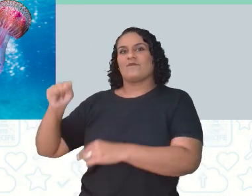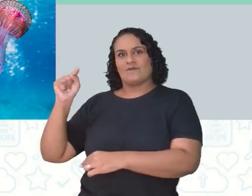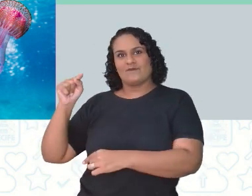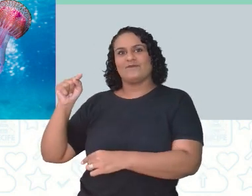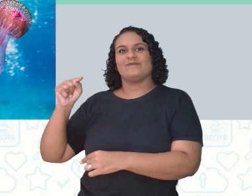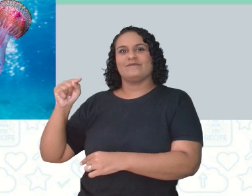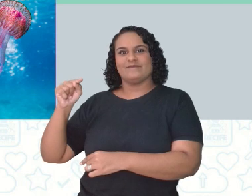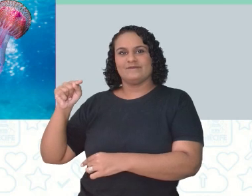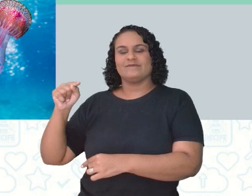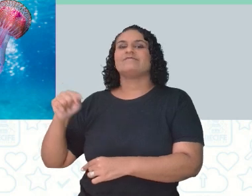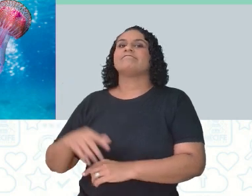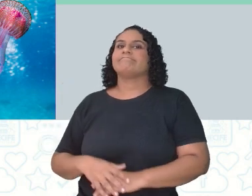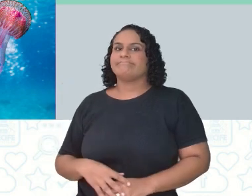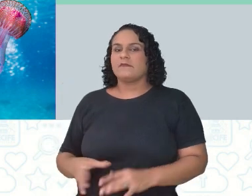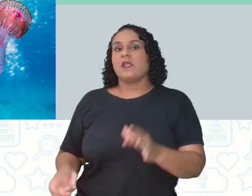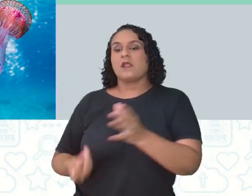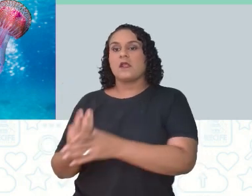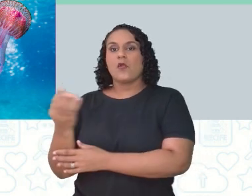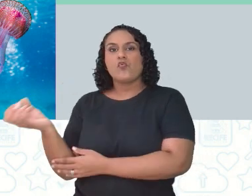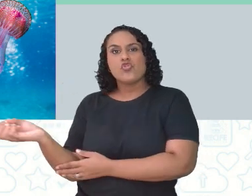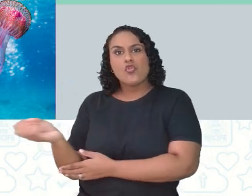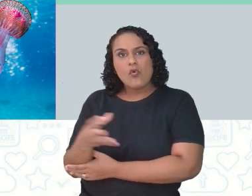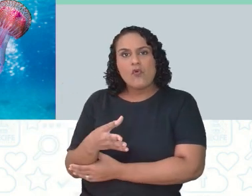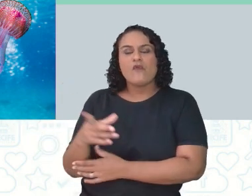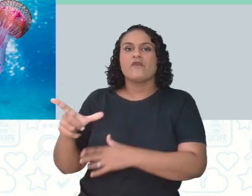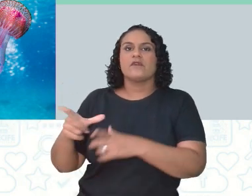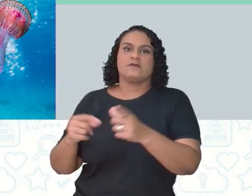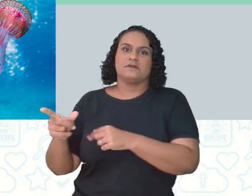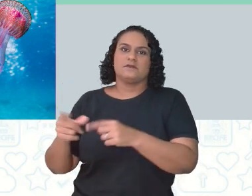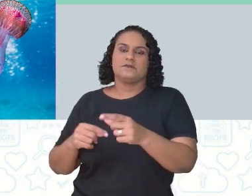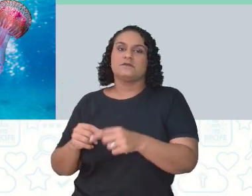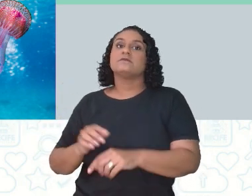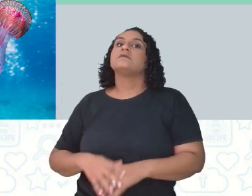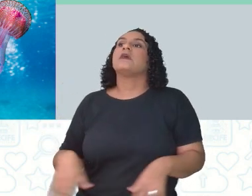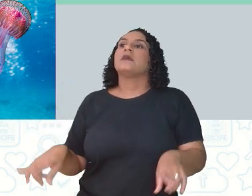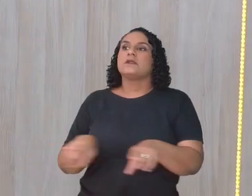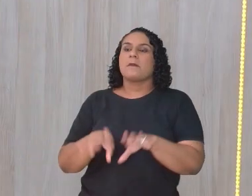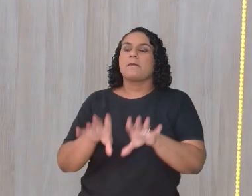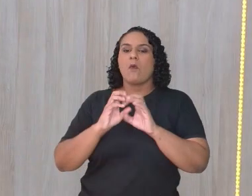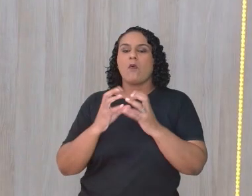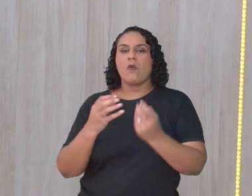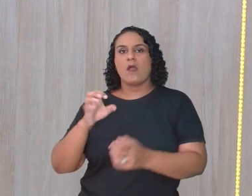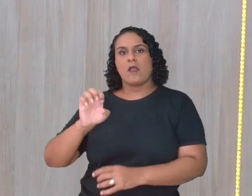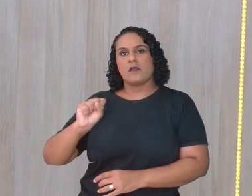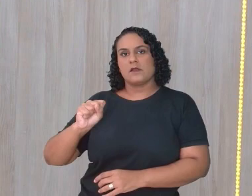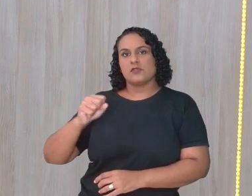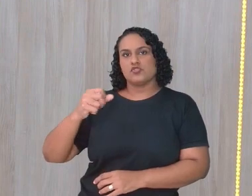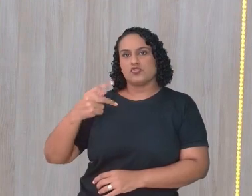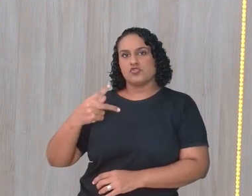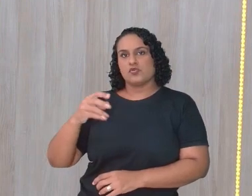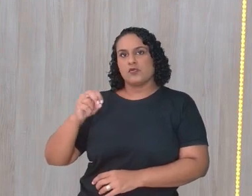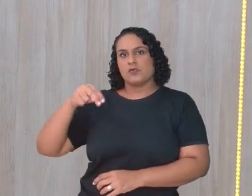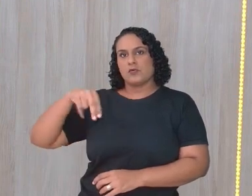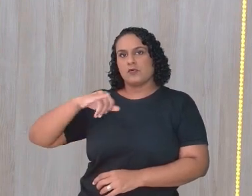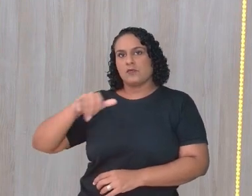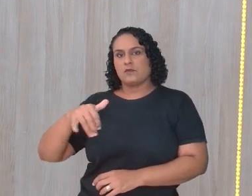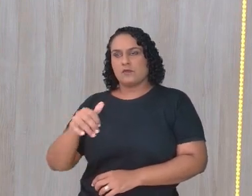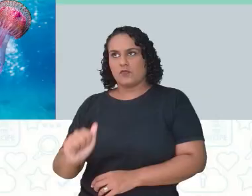se regenerar e originar o outro ser. E as esponjas também acontece isso, alguns